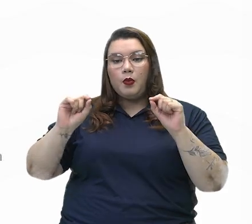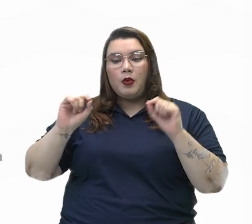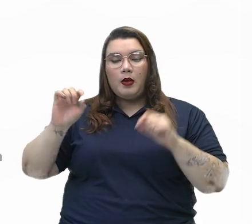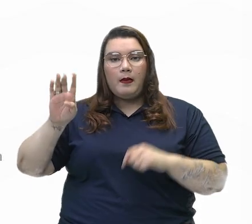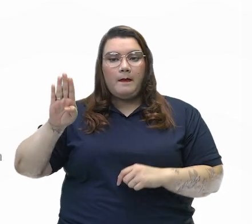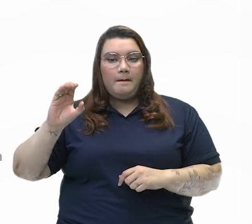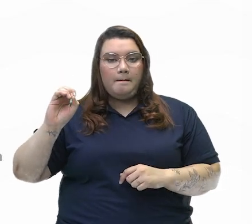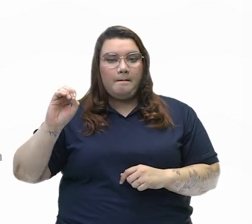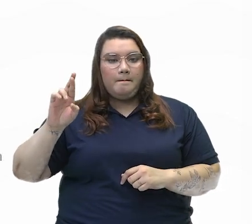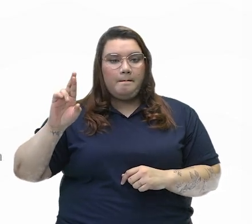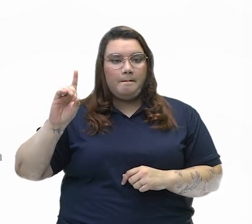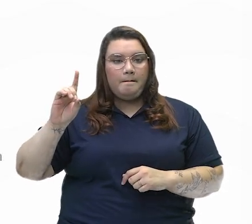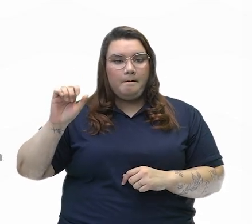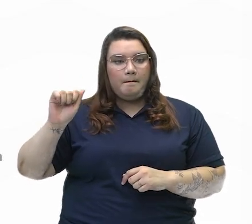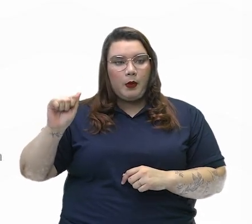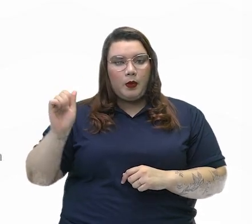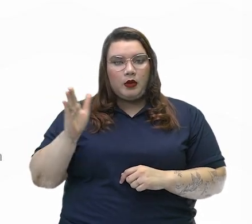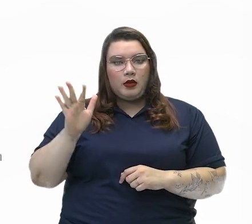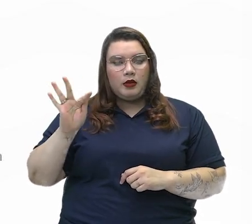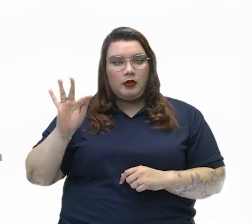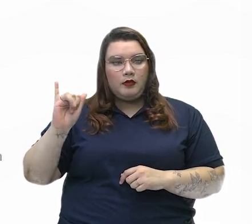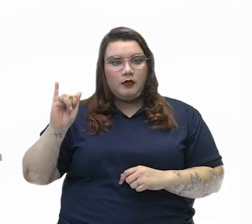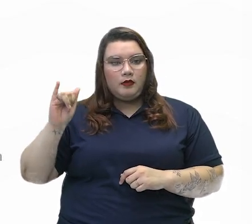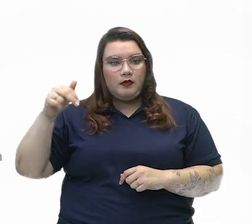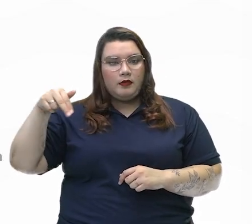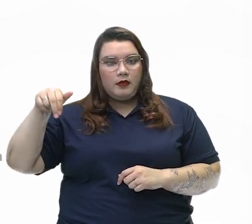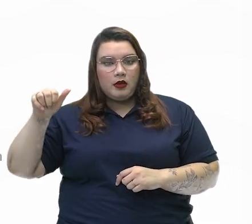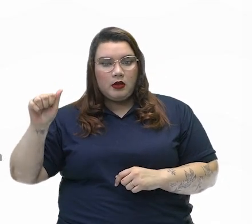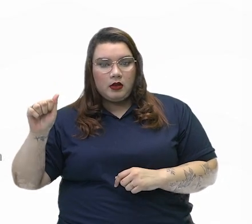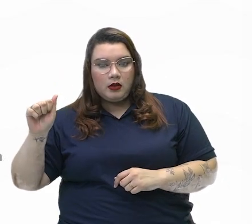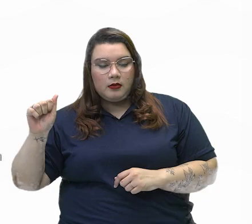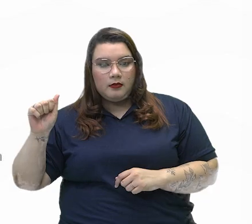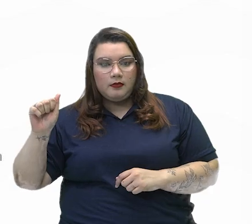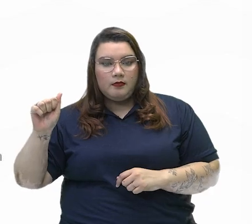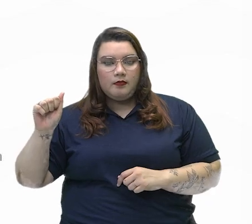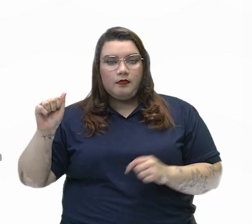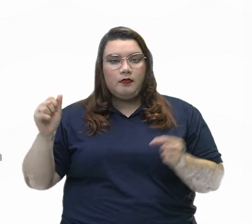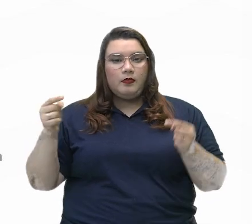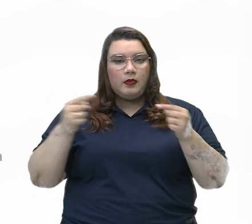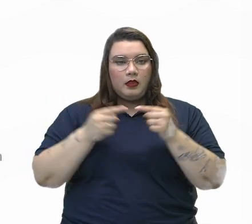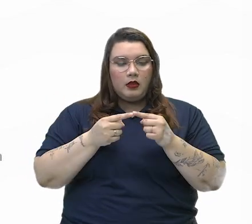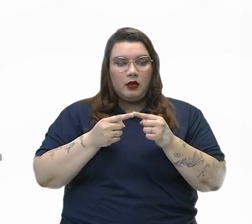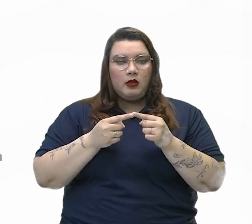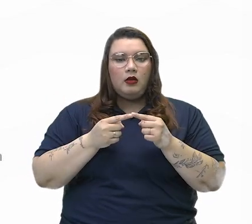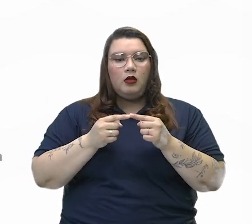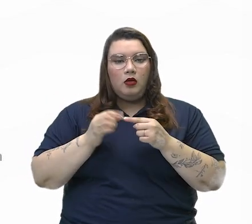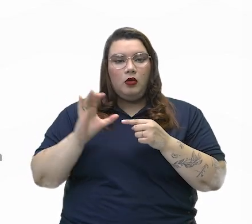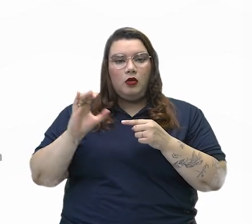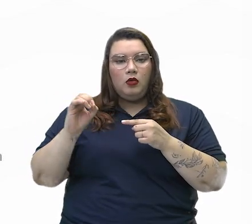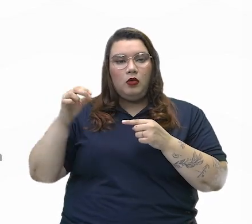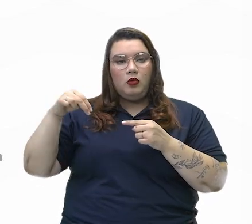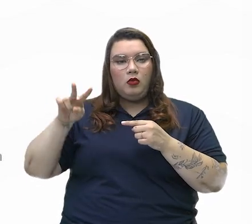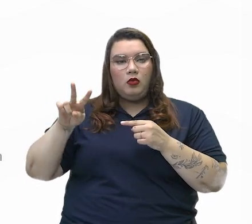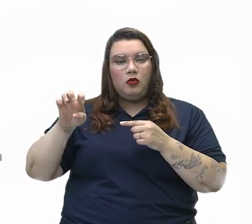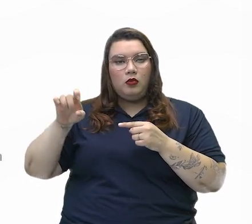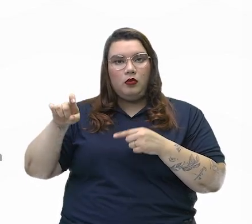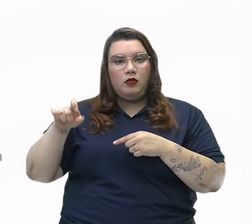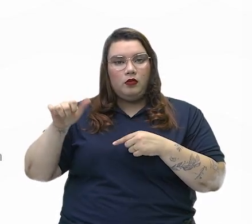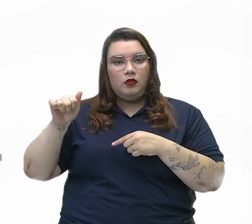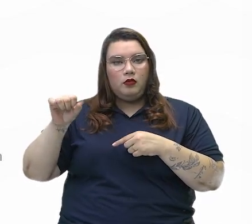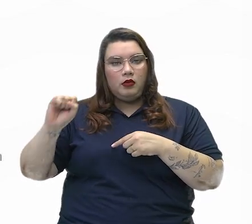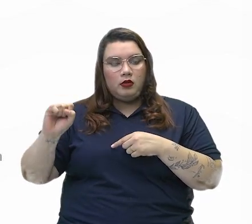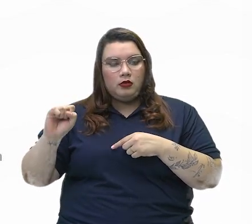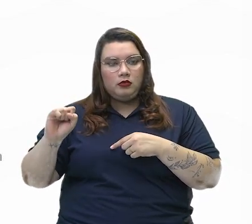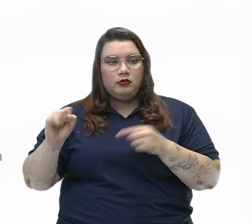uma lente convexa. Uma lente de bordas espessas, né?